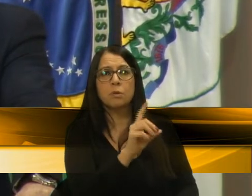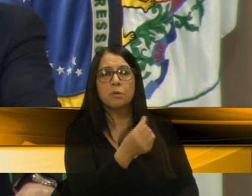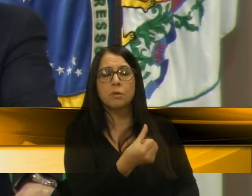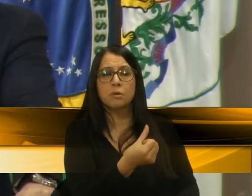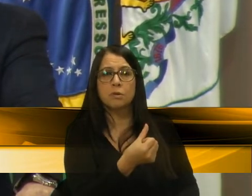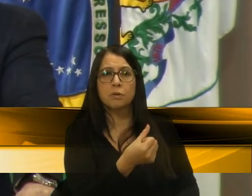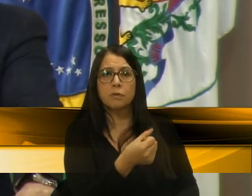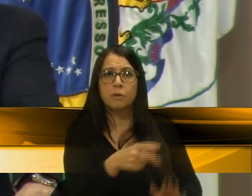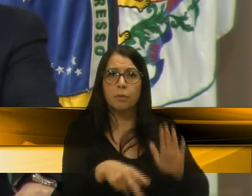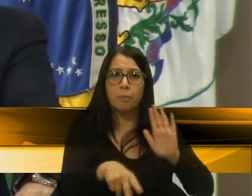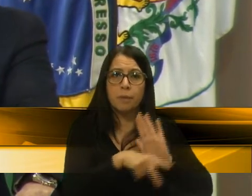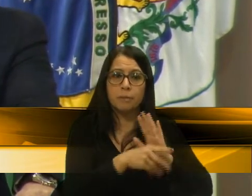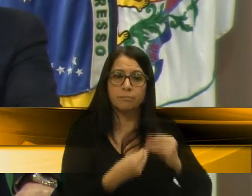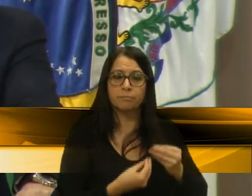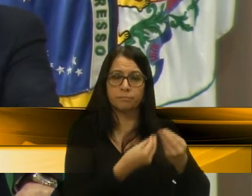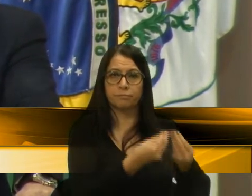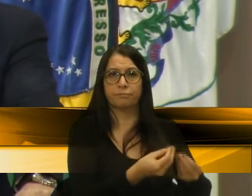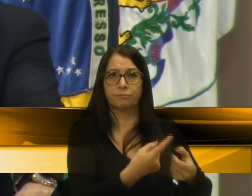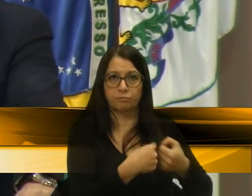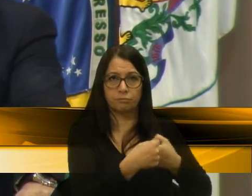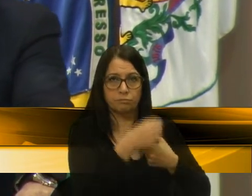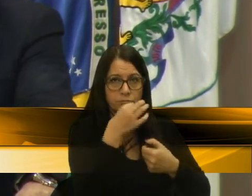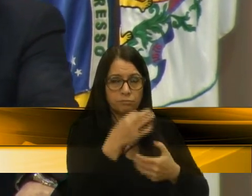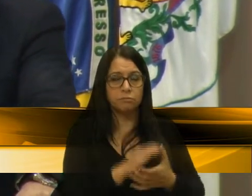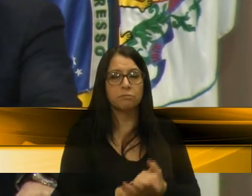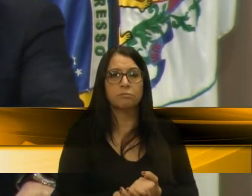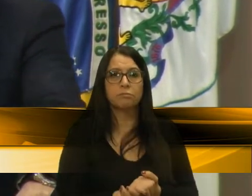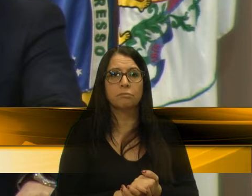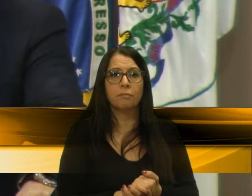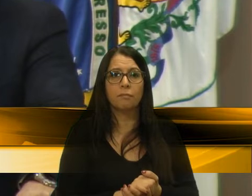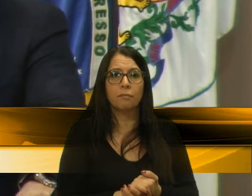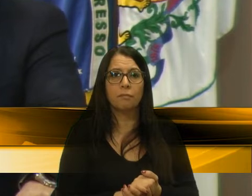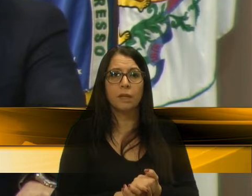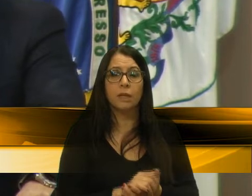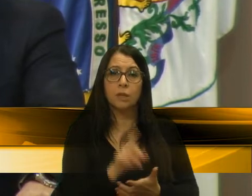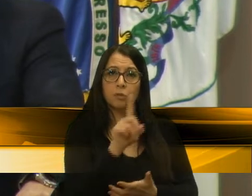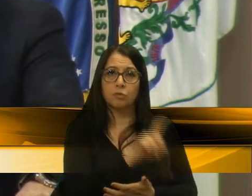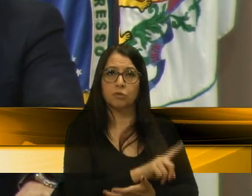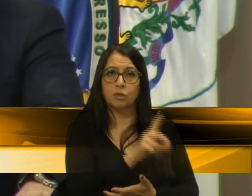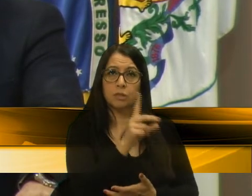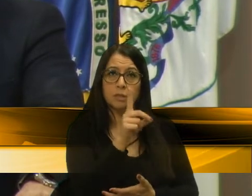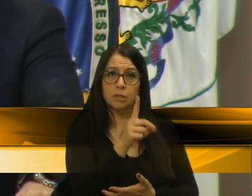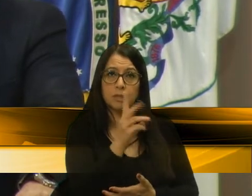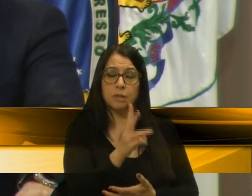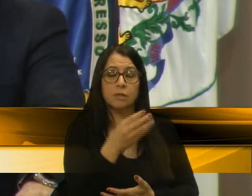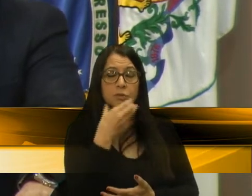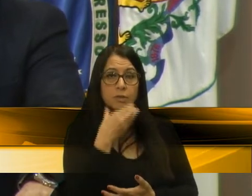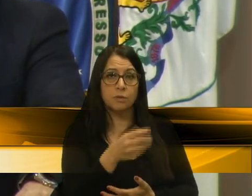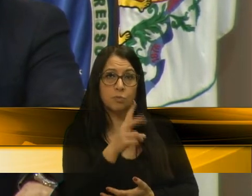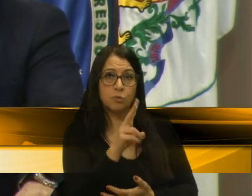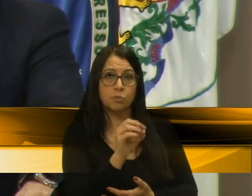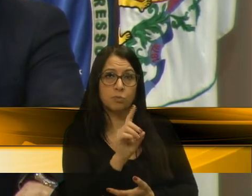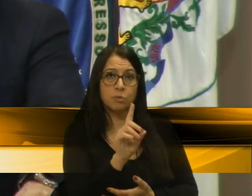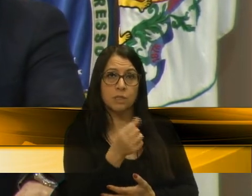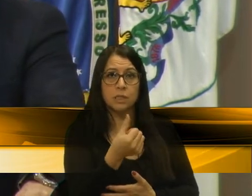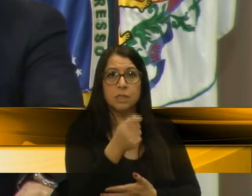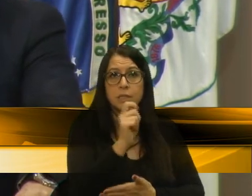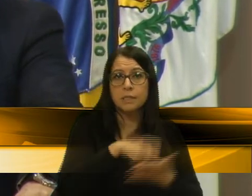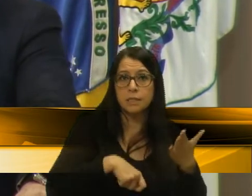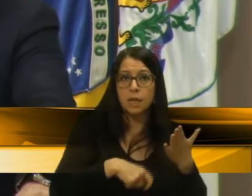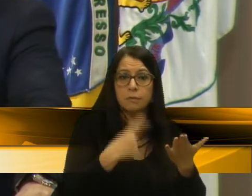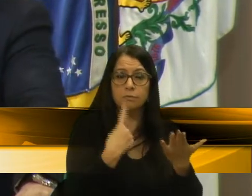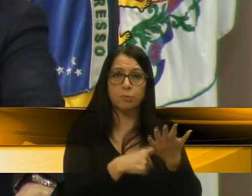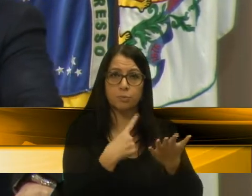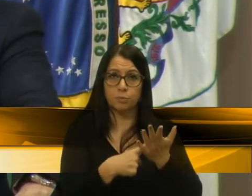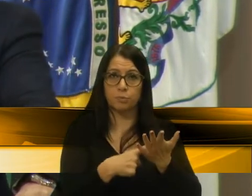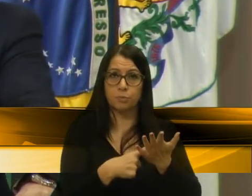o patrimônio sendo repassado para o município de Caxias do Sul. E no dia 13 de dezembro de 2016, foi assinado o termo de compromisso